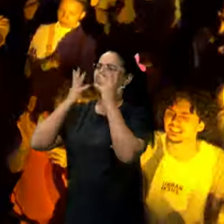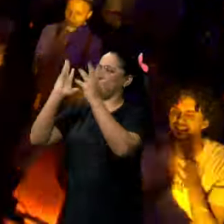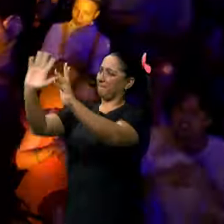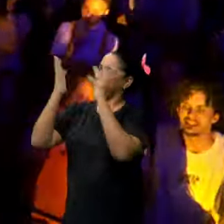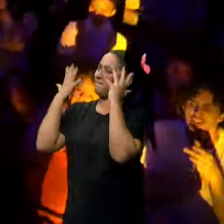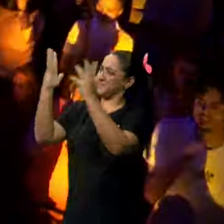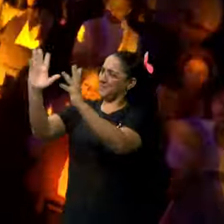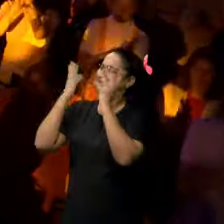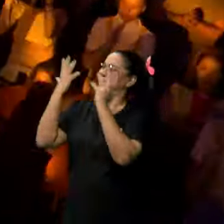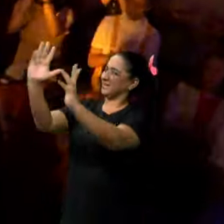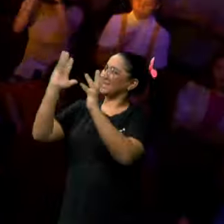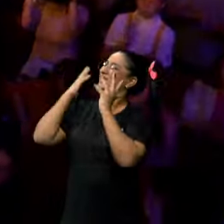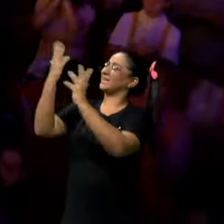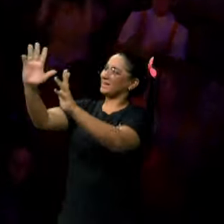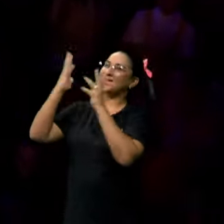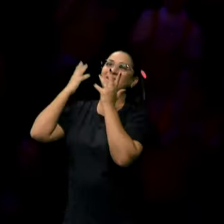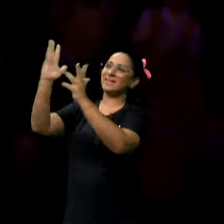Dora